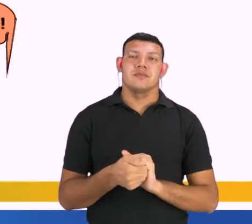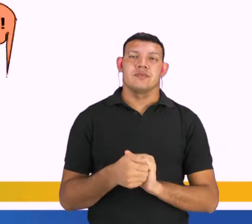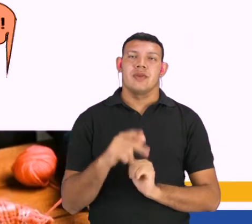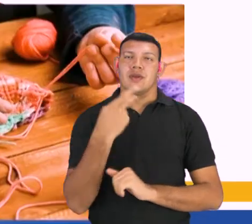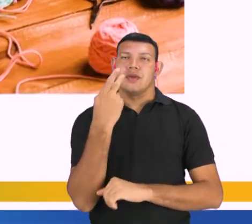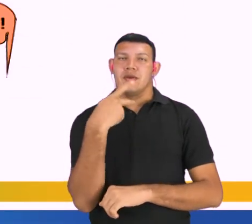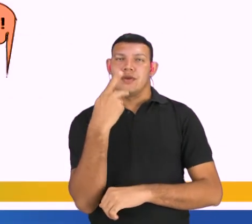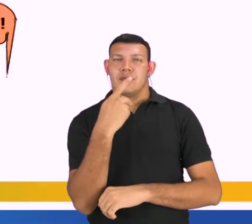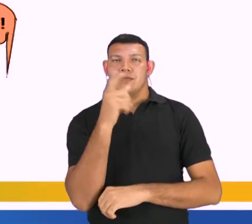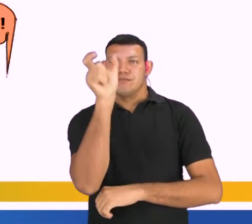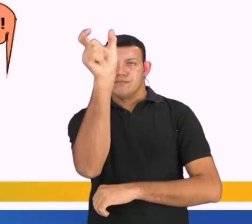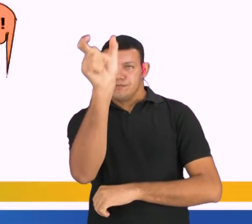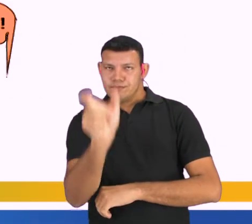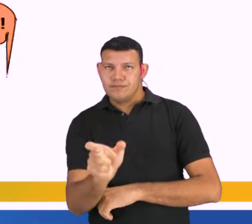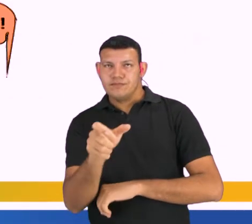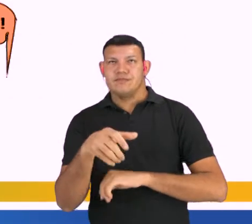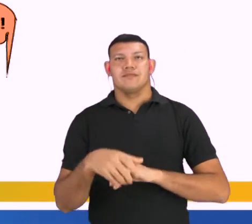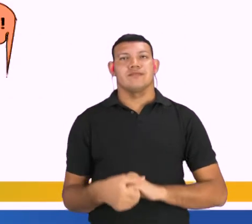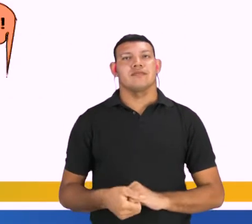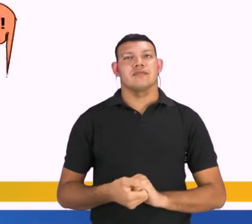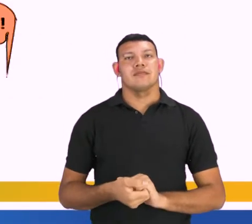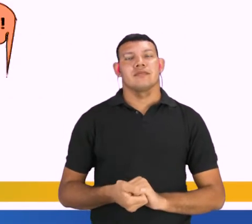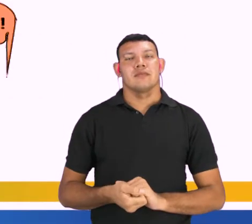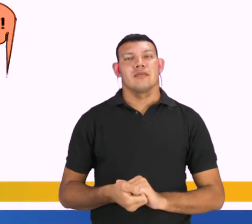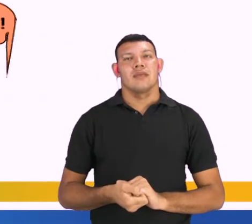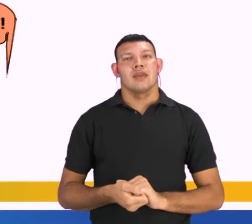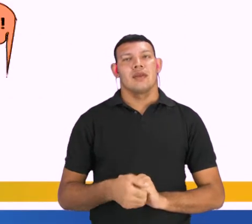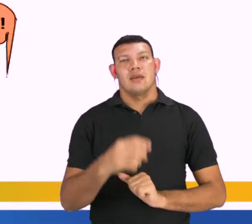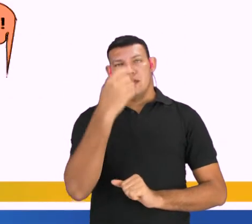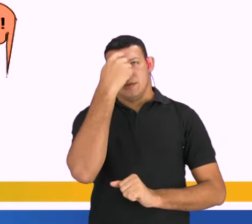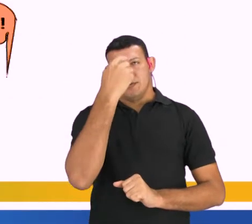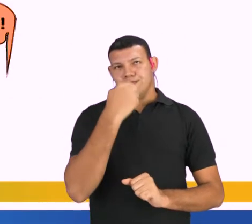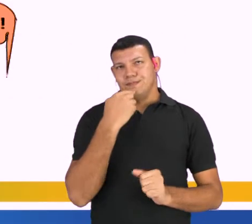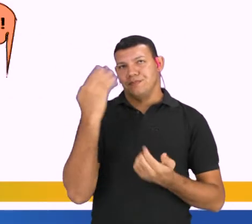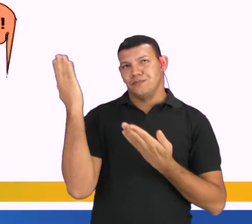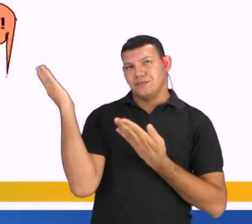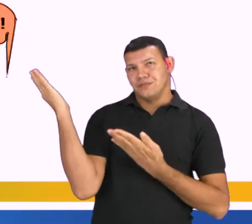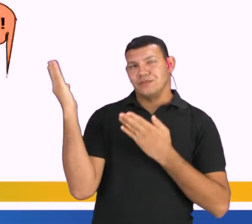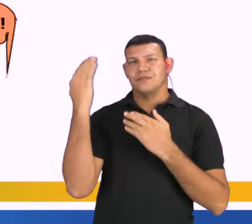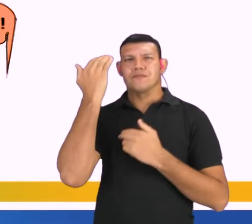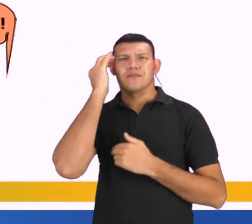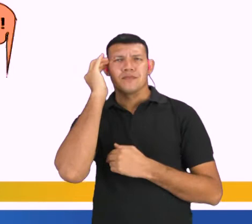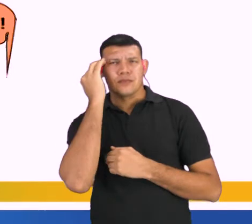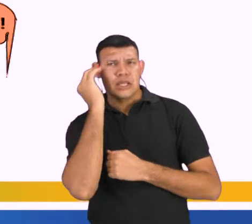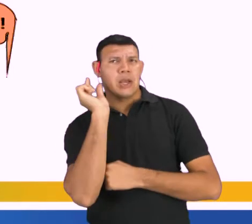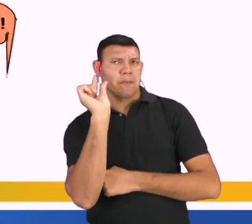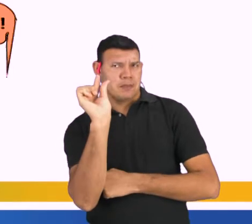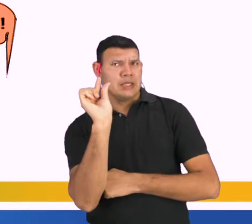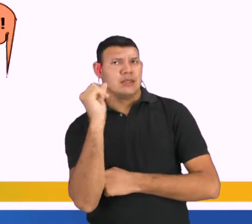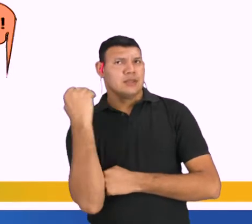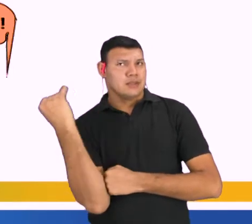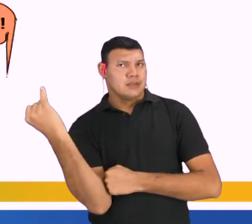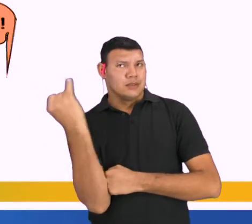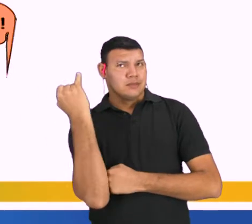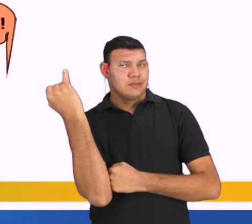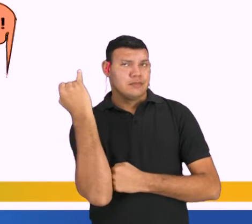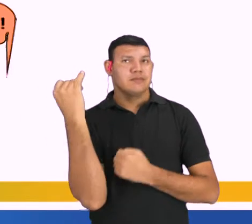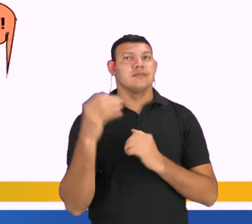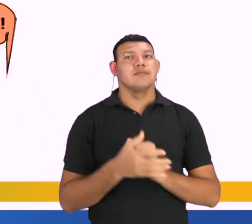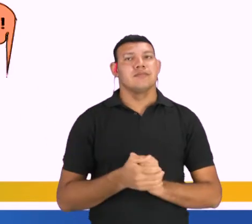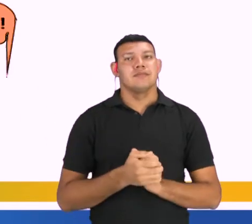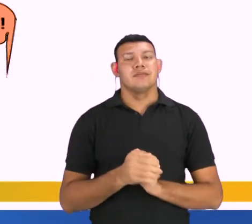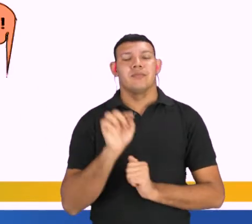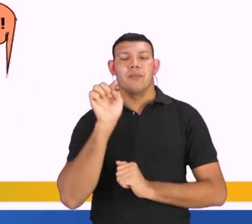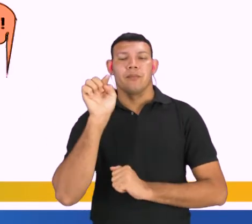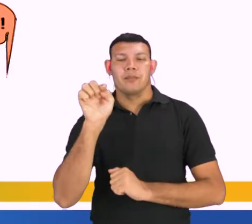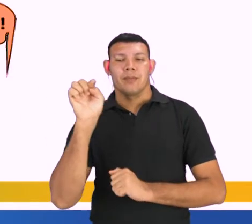aspas. Aqui eu trouxe essas duas imagens para você entender um pouco da importância